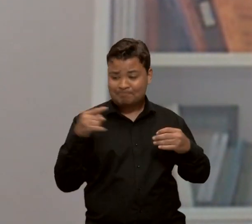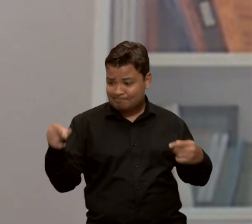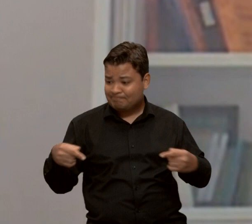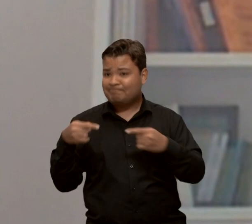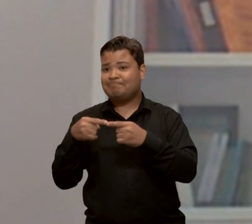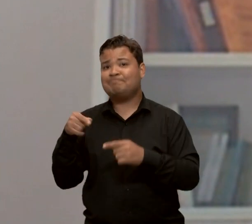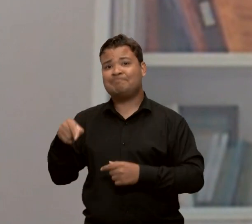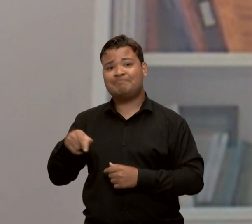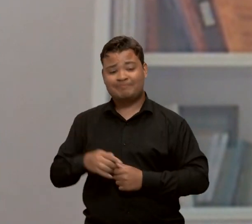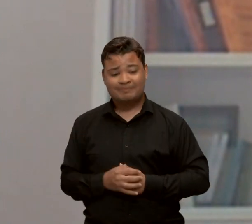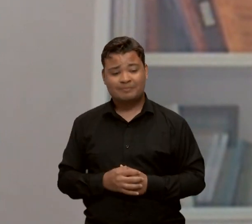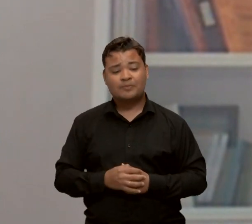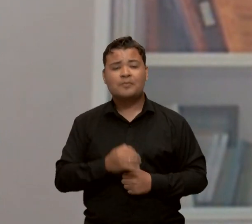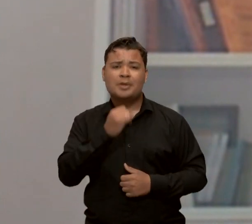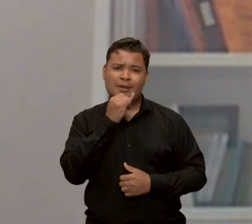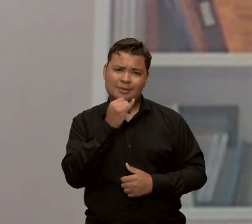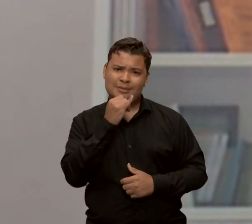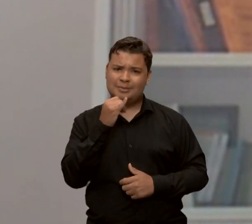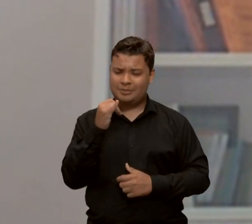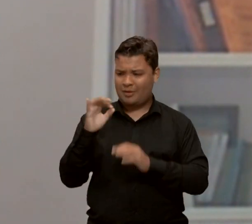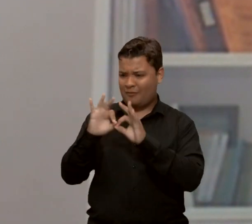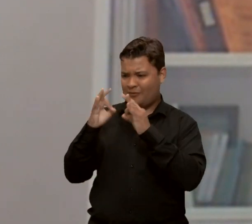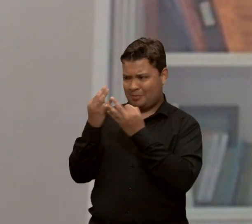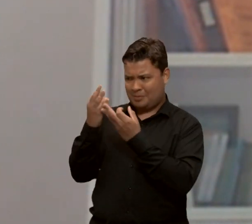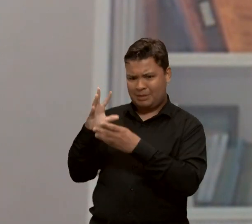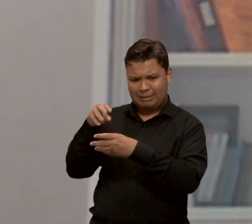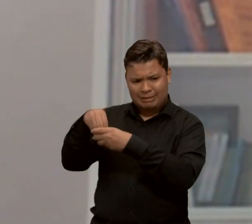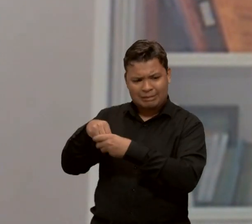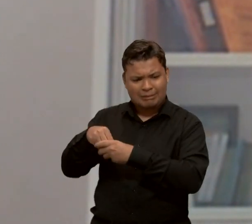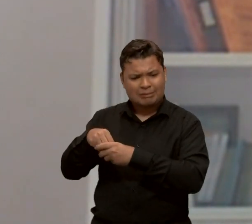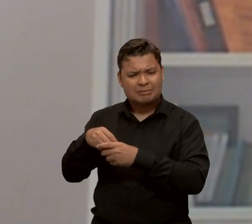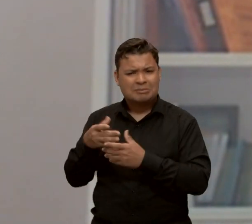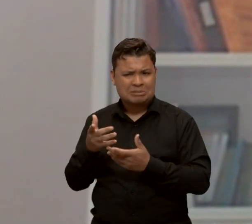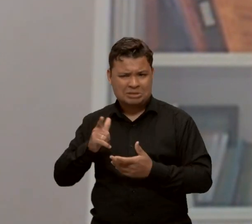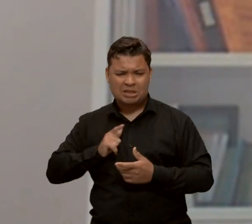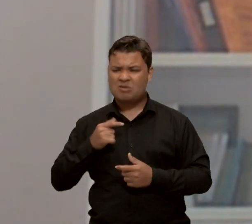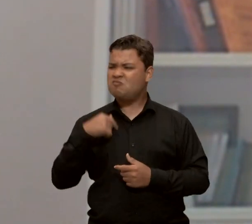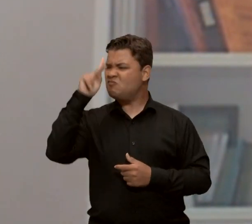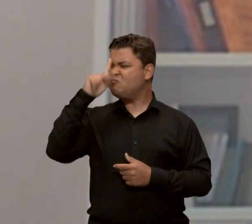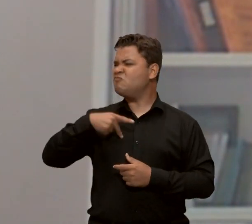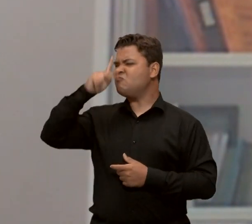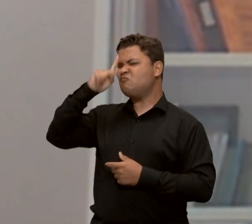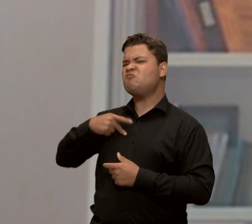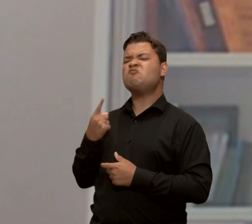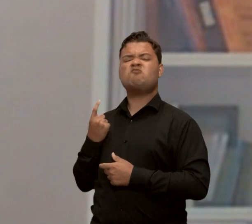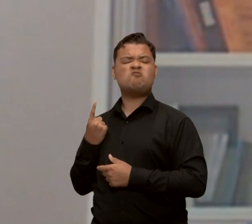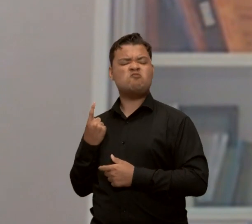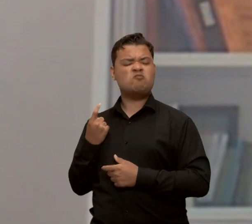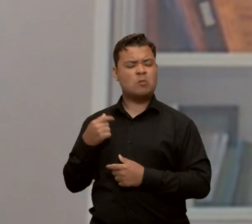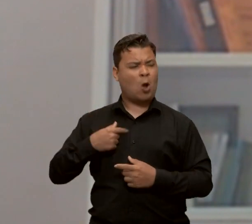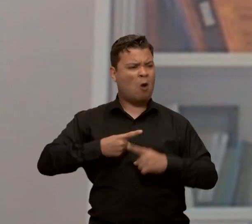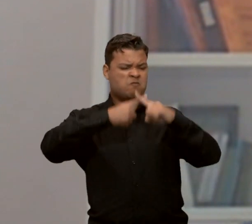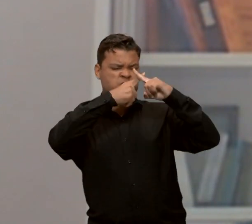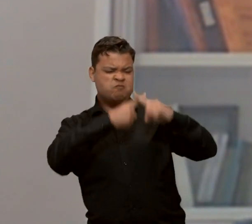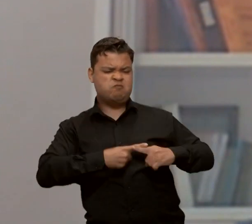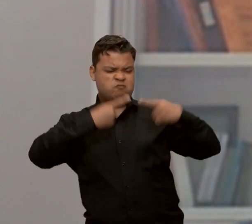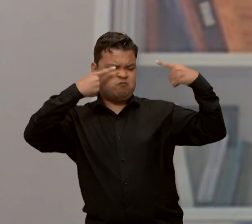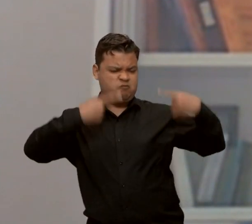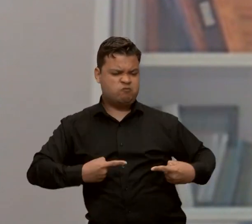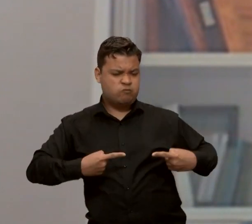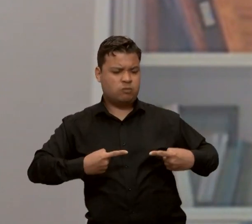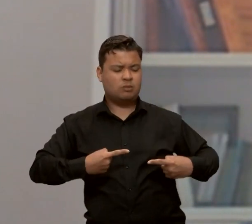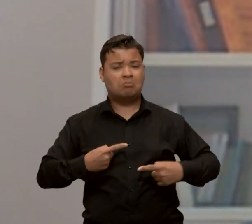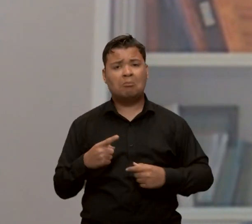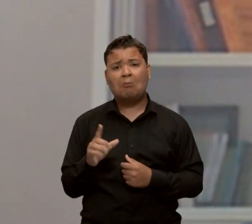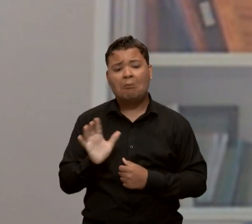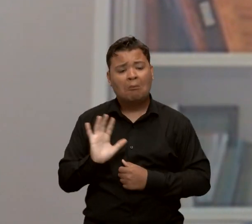gente não aplica a lógica do individualismo, da competição, e